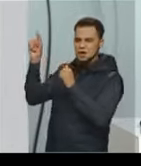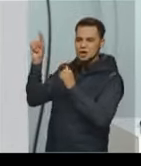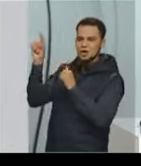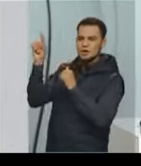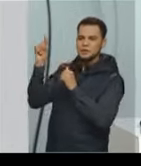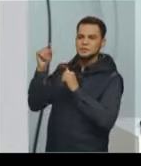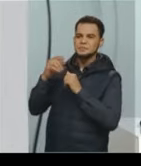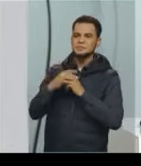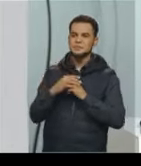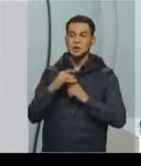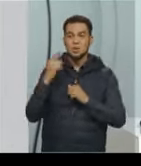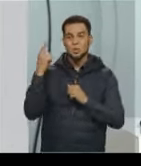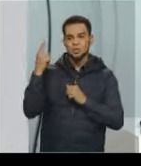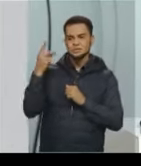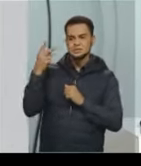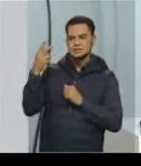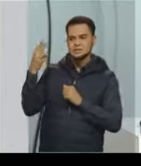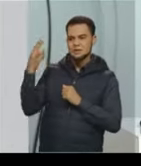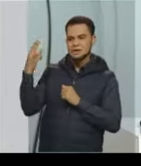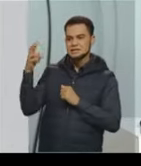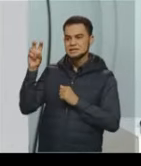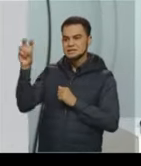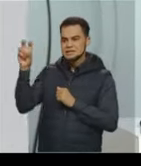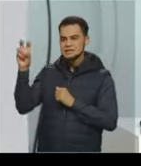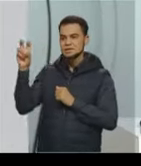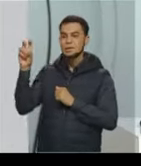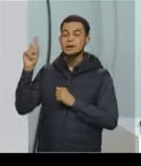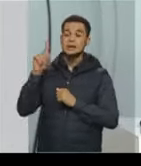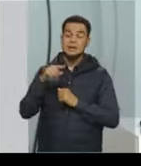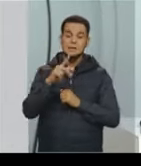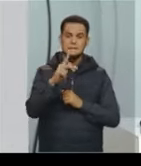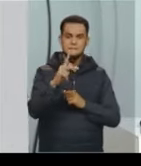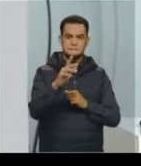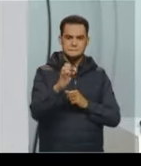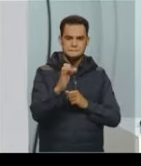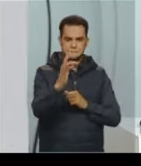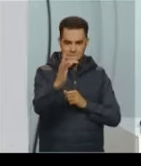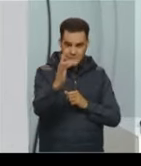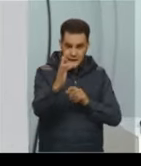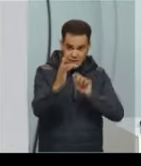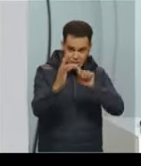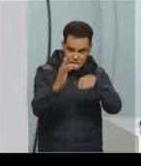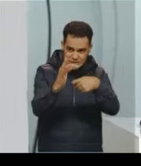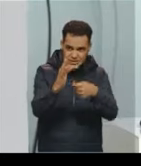2, 3, 4, 5. Então, ele é pente.